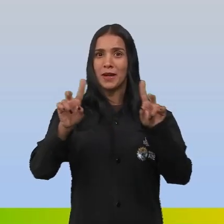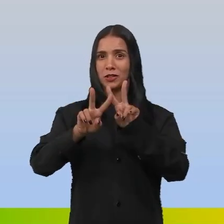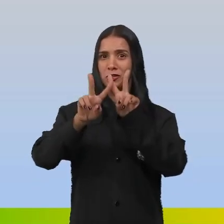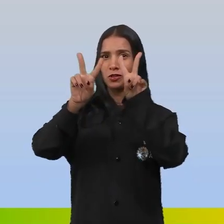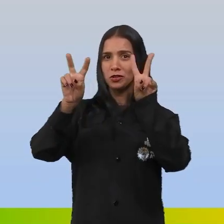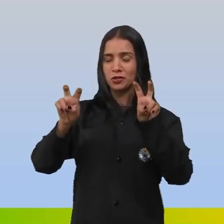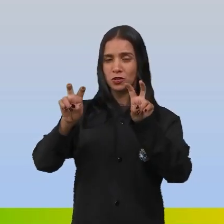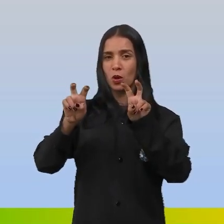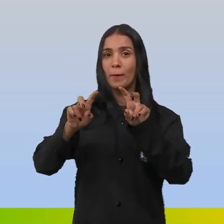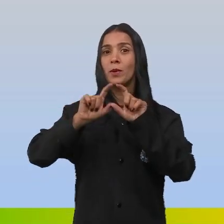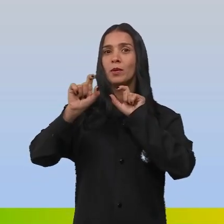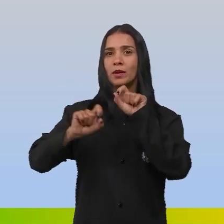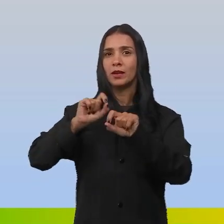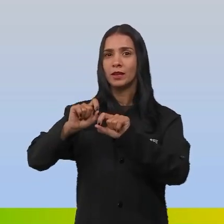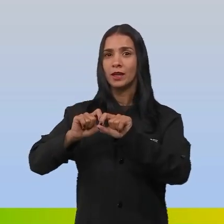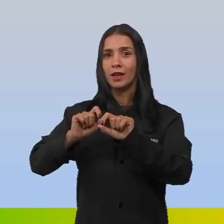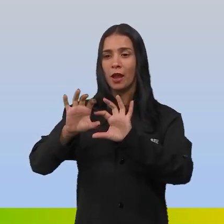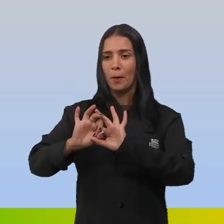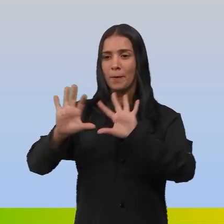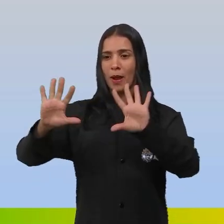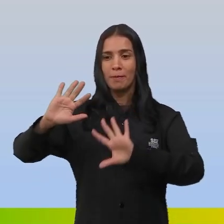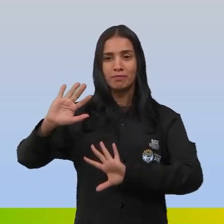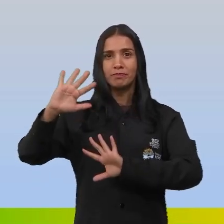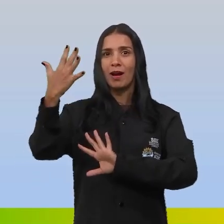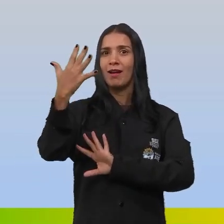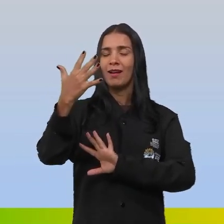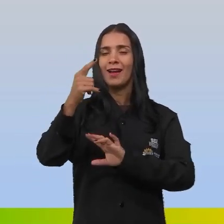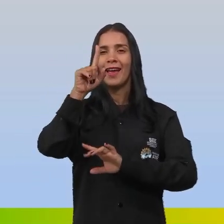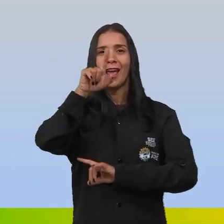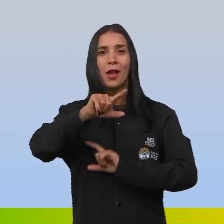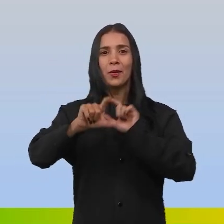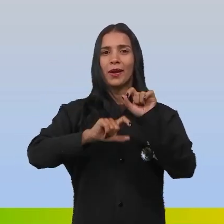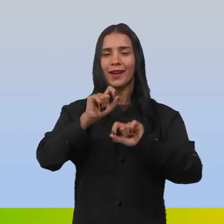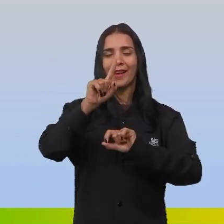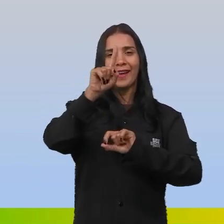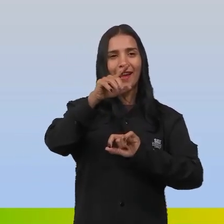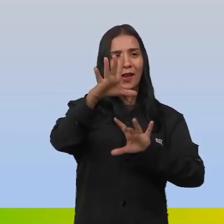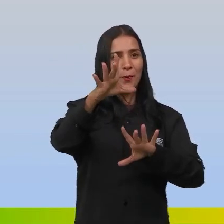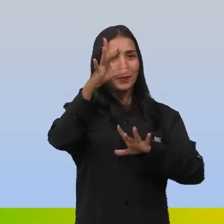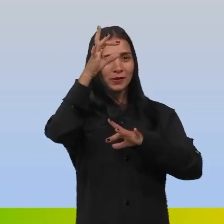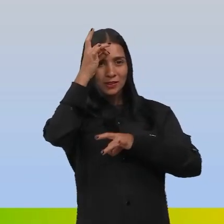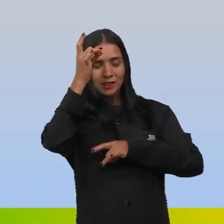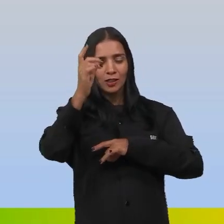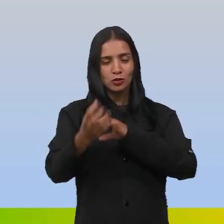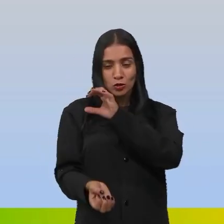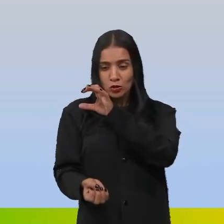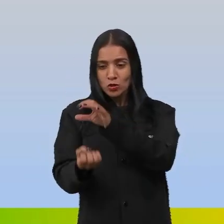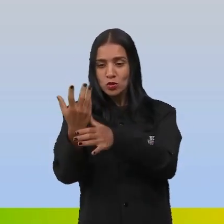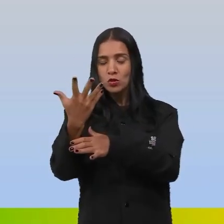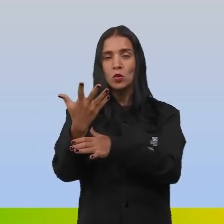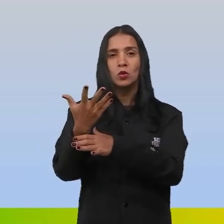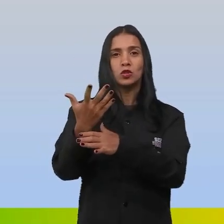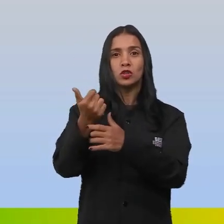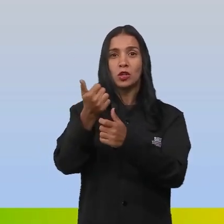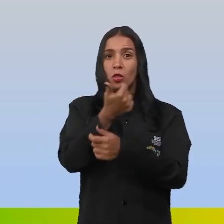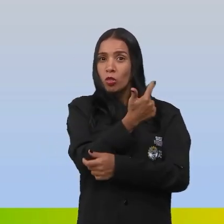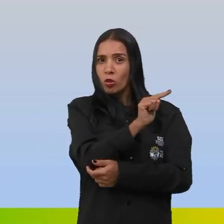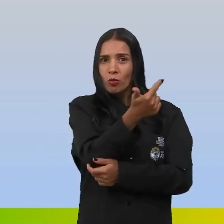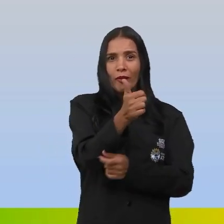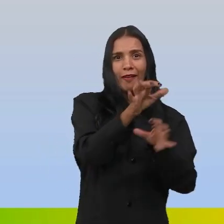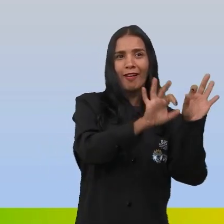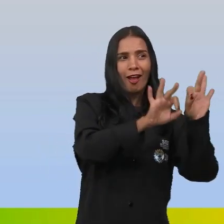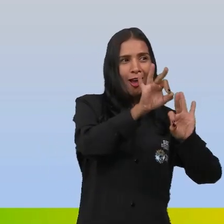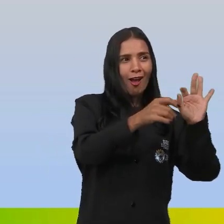criação cênica, ela permite a construção orgânica de personagens e cenas, como ao reagir a